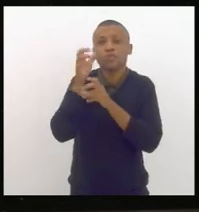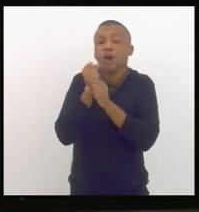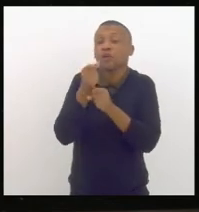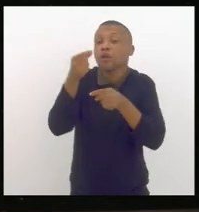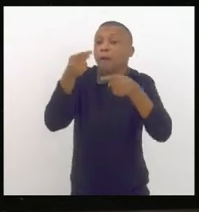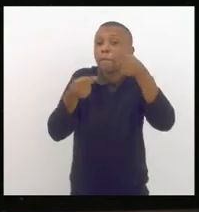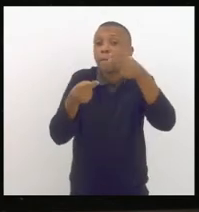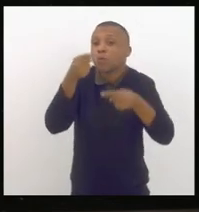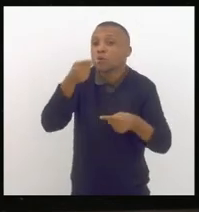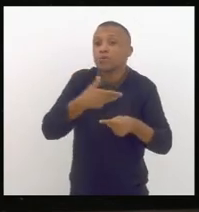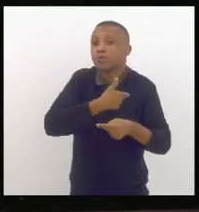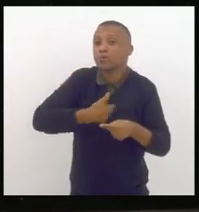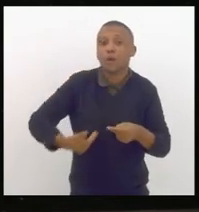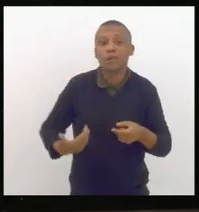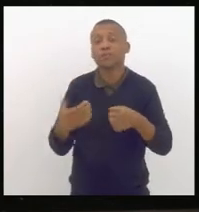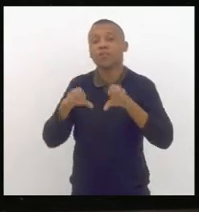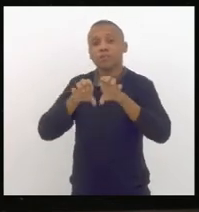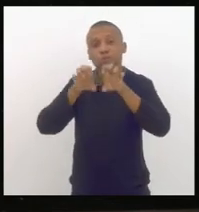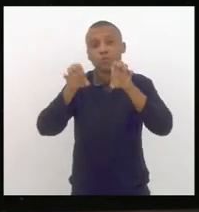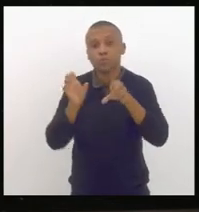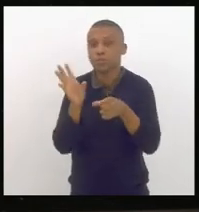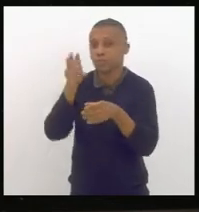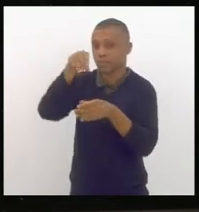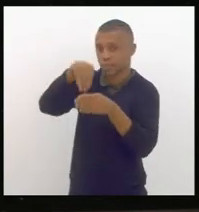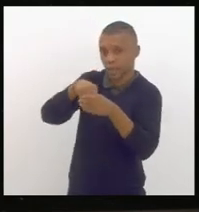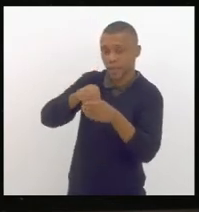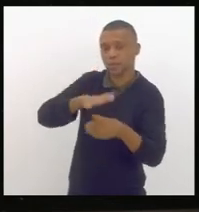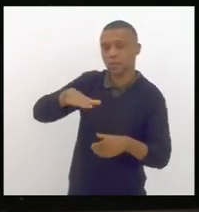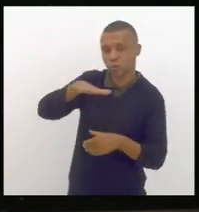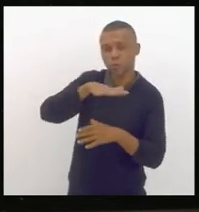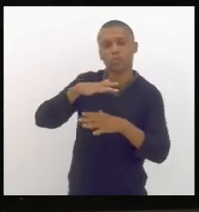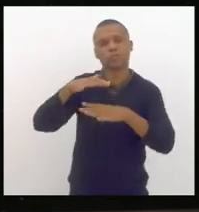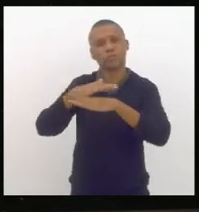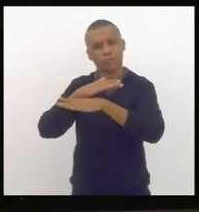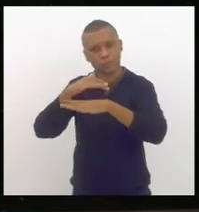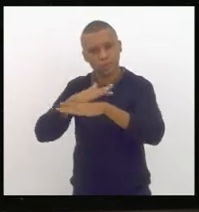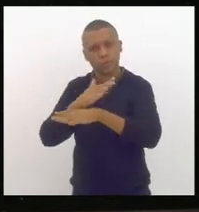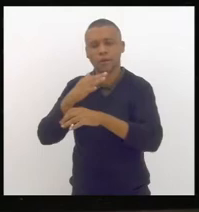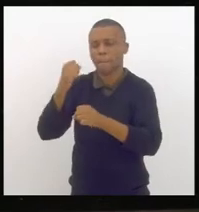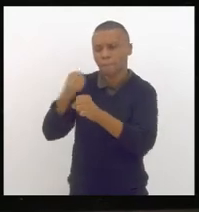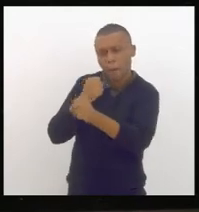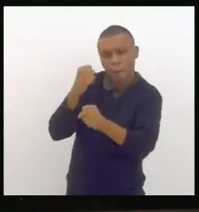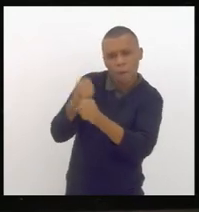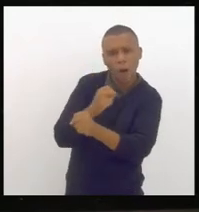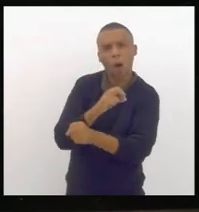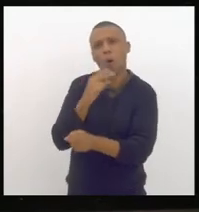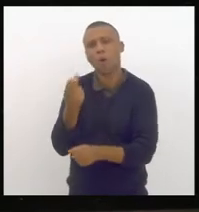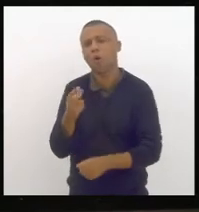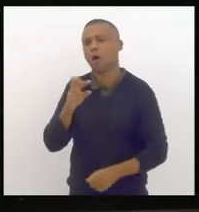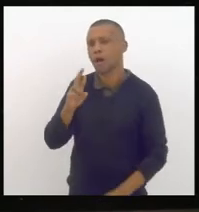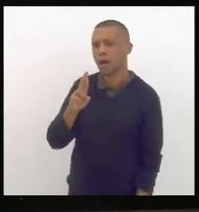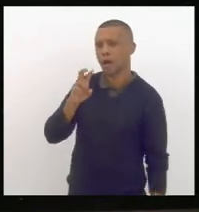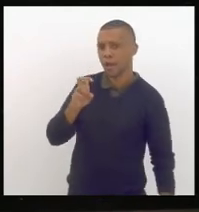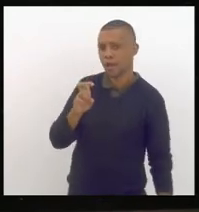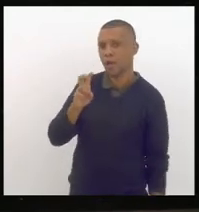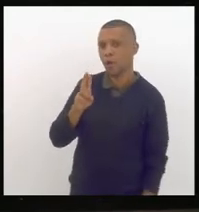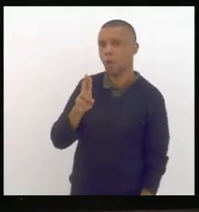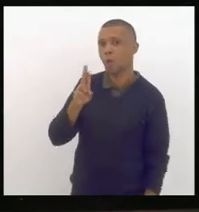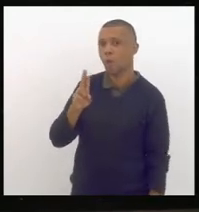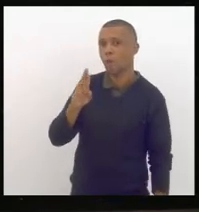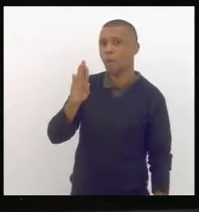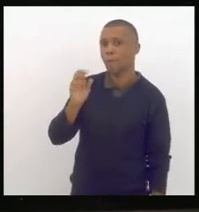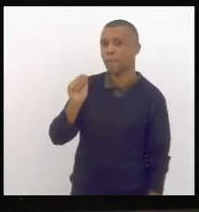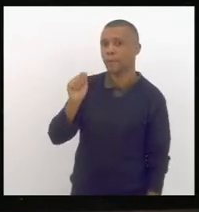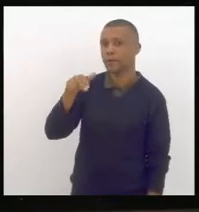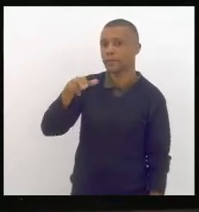de infraestrutura, tanto de urbanização quanto de reurbanização, escassas,